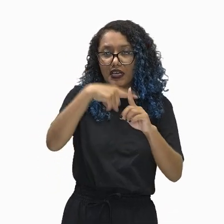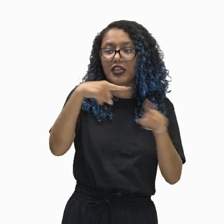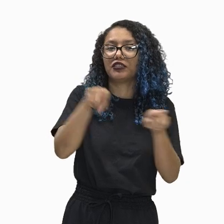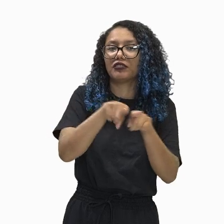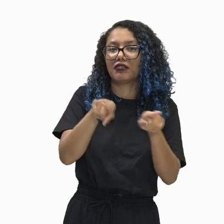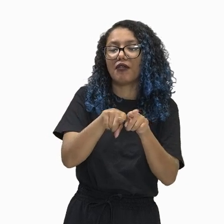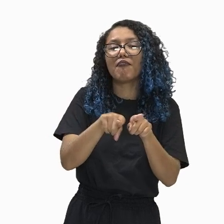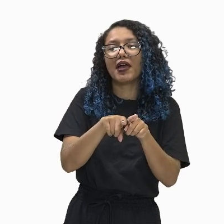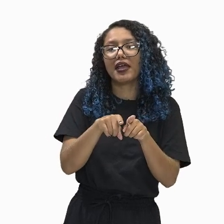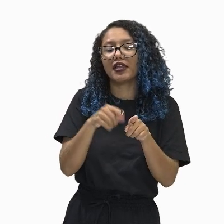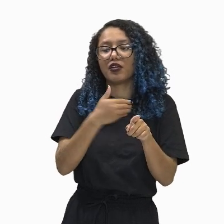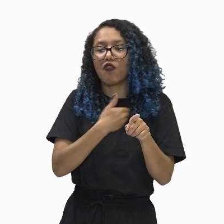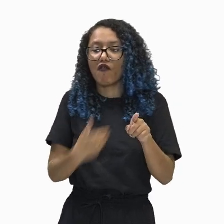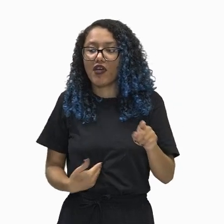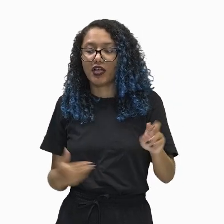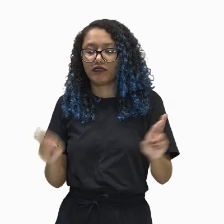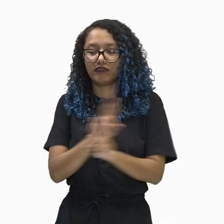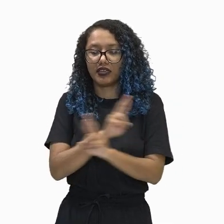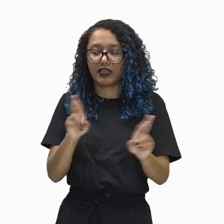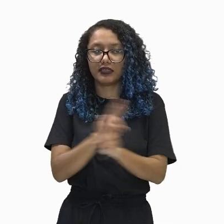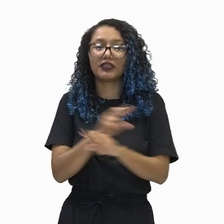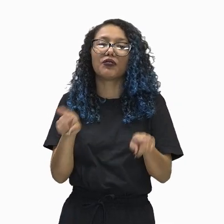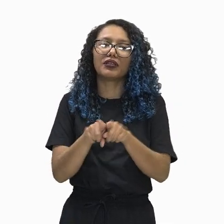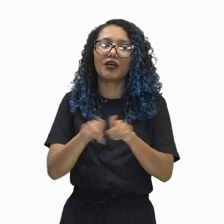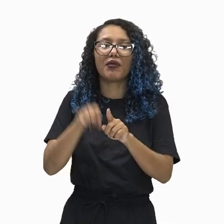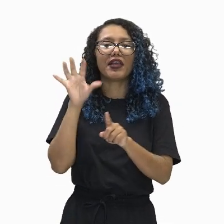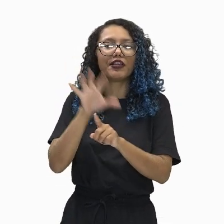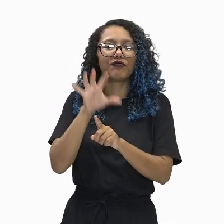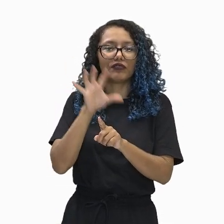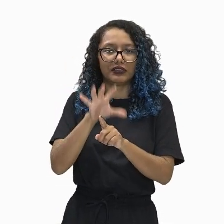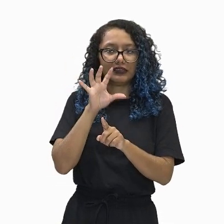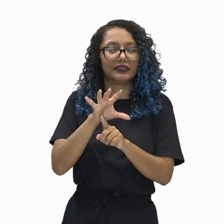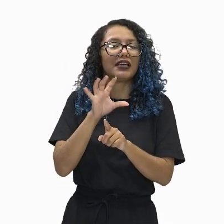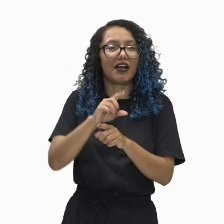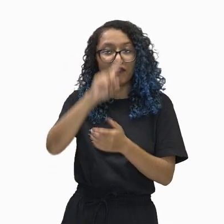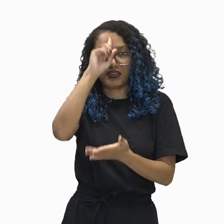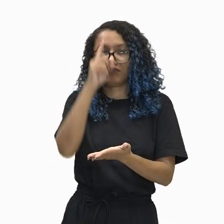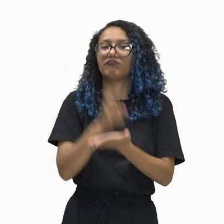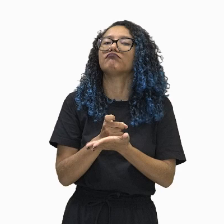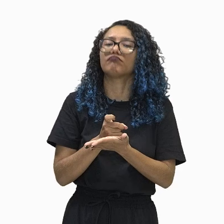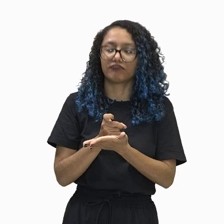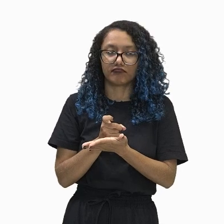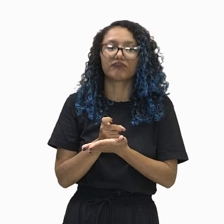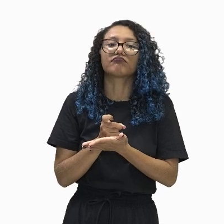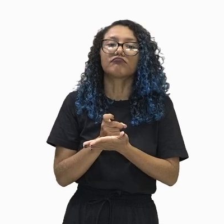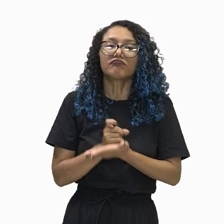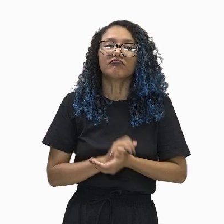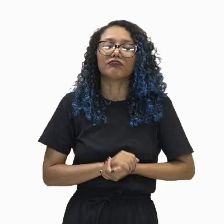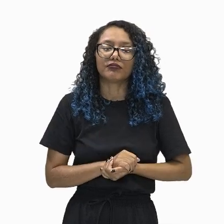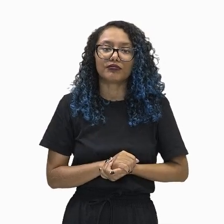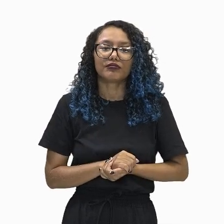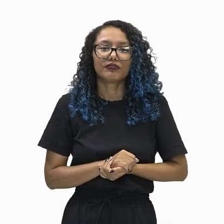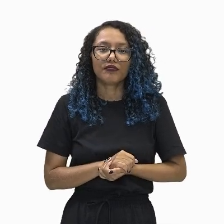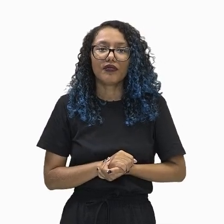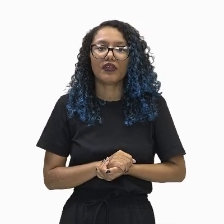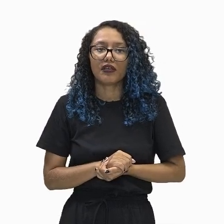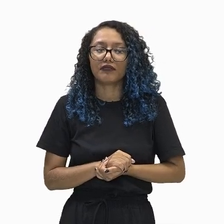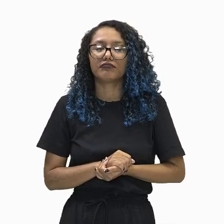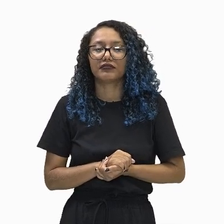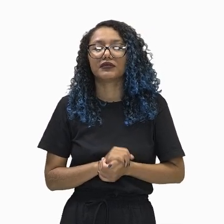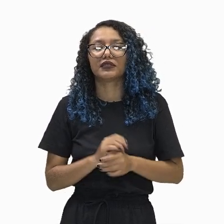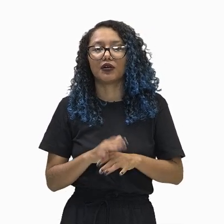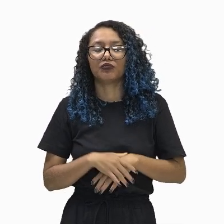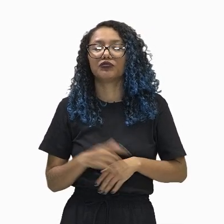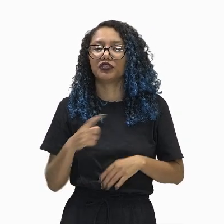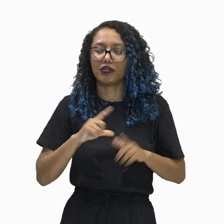governantes e também influenciava na tomada de decisão, tá, gente? A igreja atuava tanto no campo espiritual como